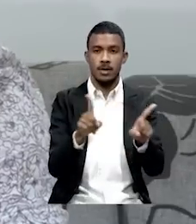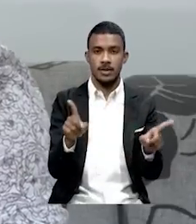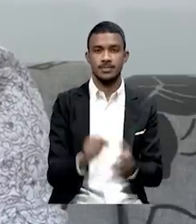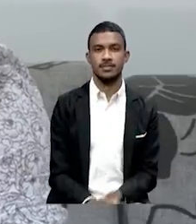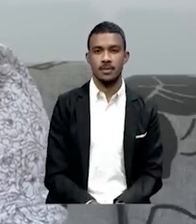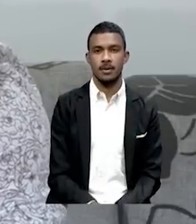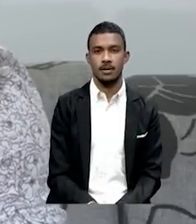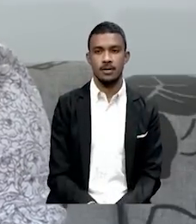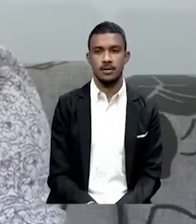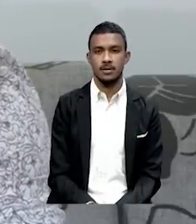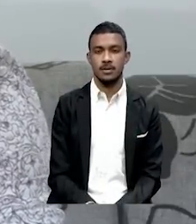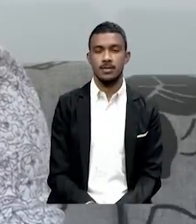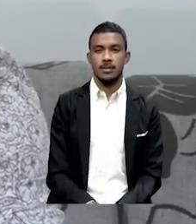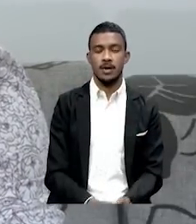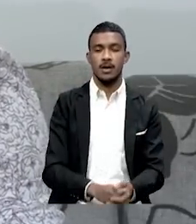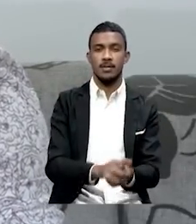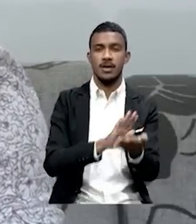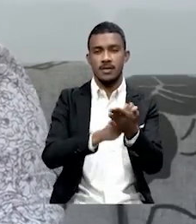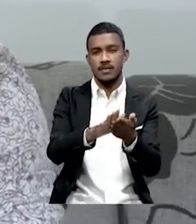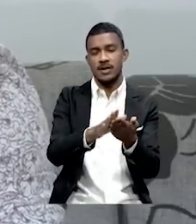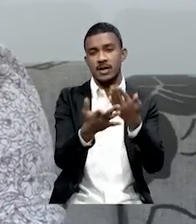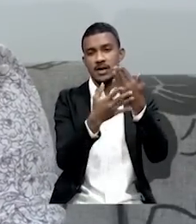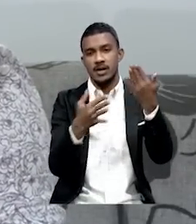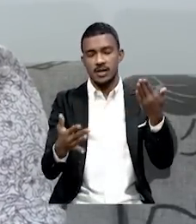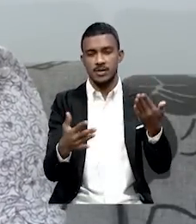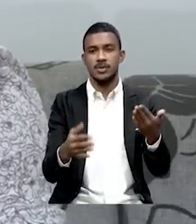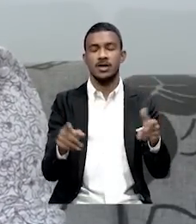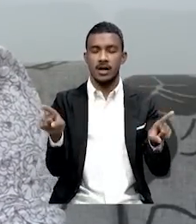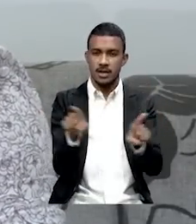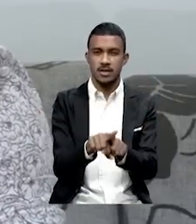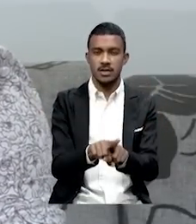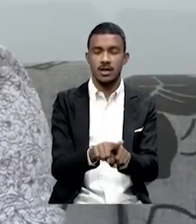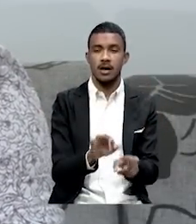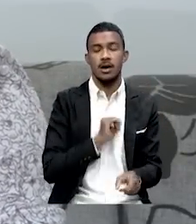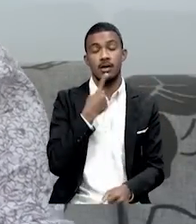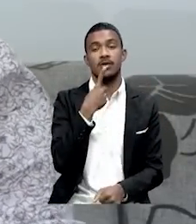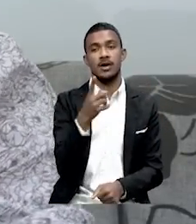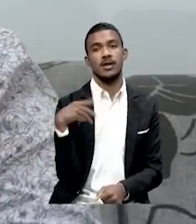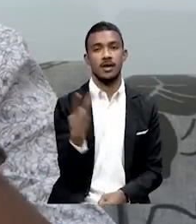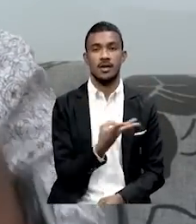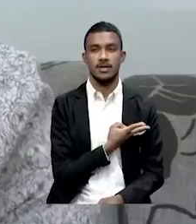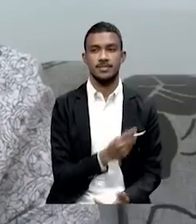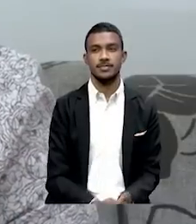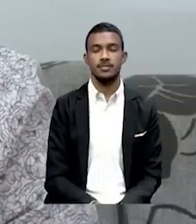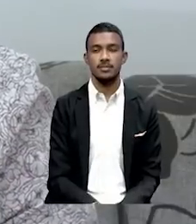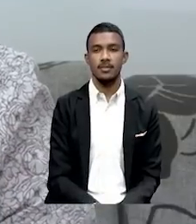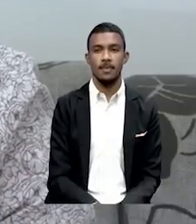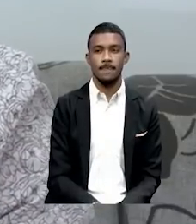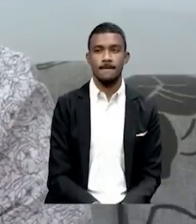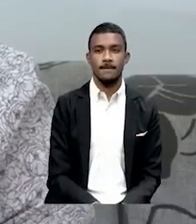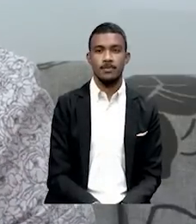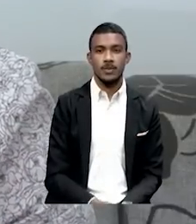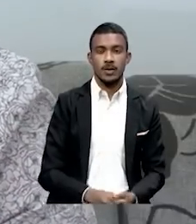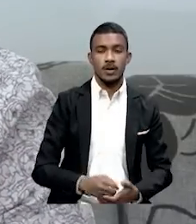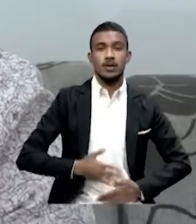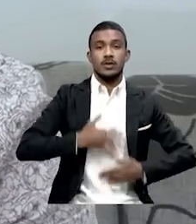Mas bem, rins foram parte, né? Em Saudia, cata que tinha corpo humano, né? E